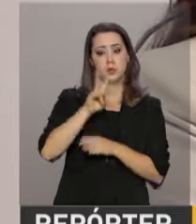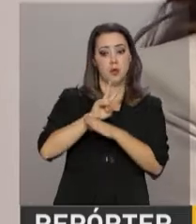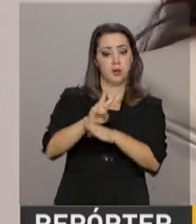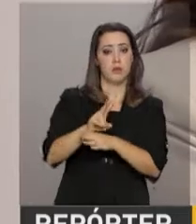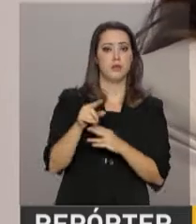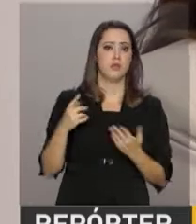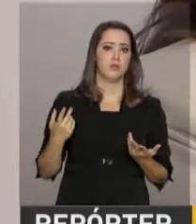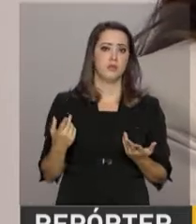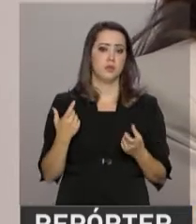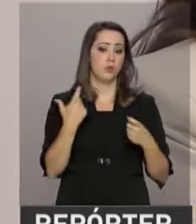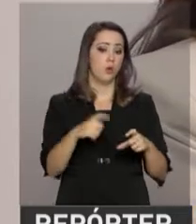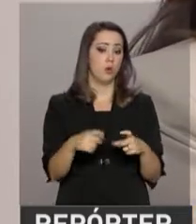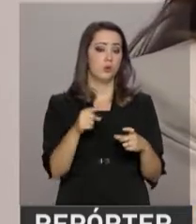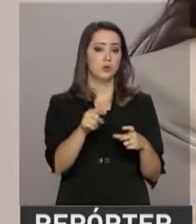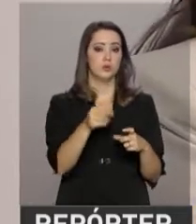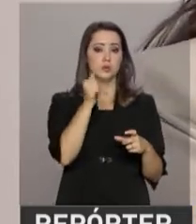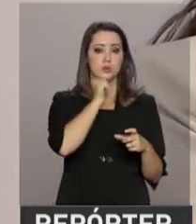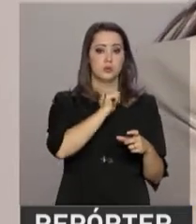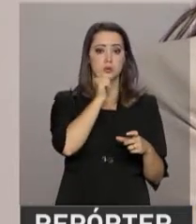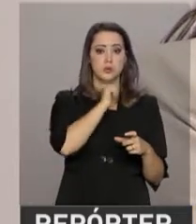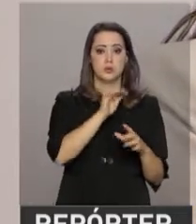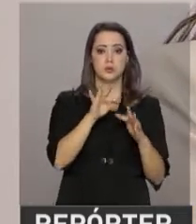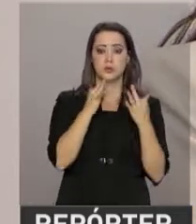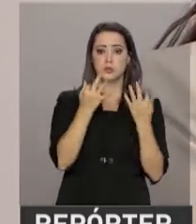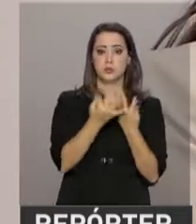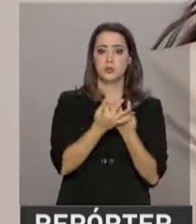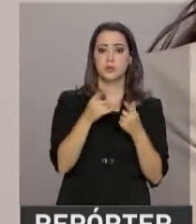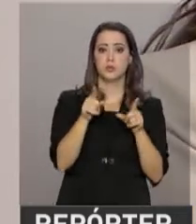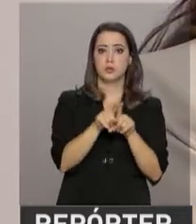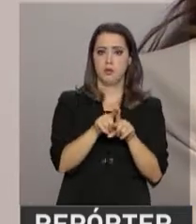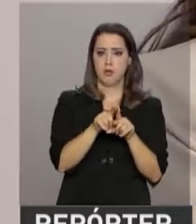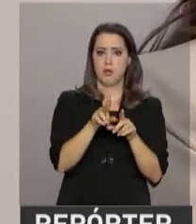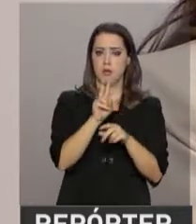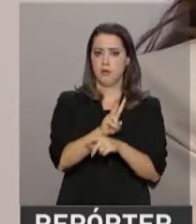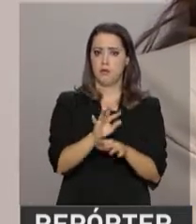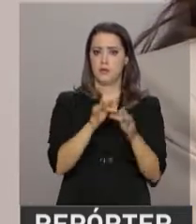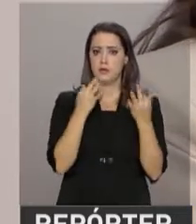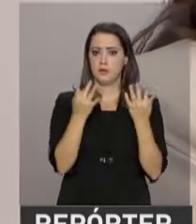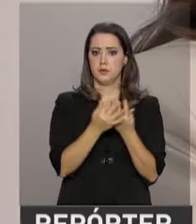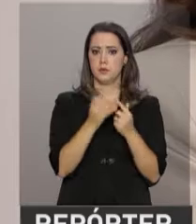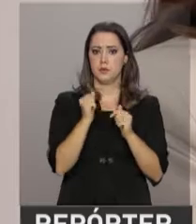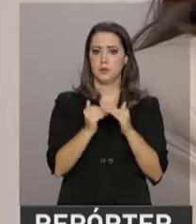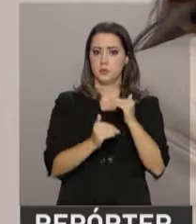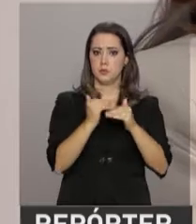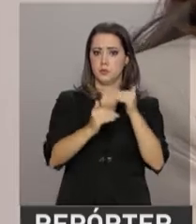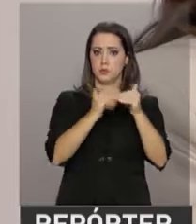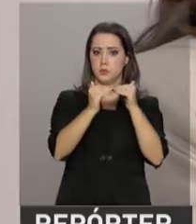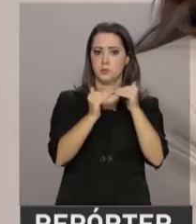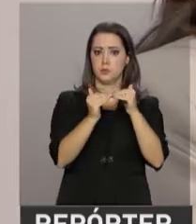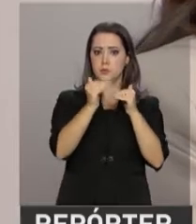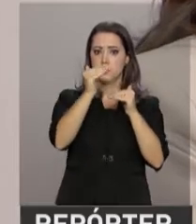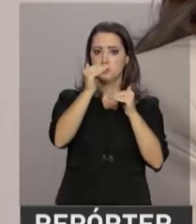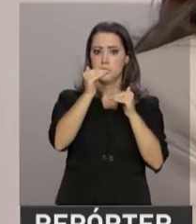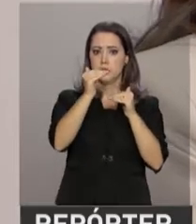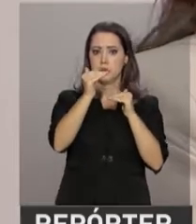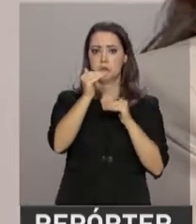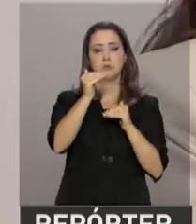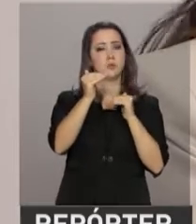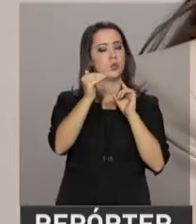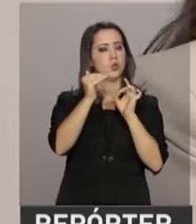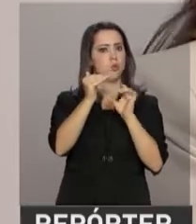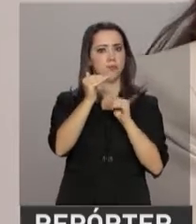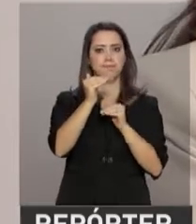onde as mulheres defesa das famílias onde as mulheres podiam ascender até um determinado ponto presidente